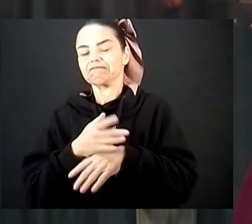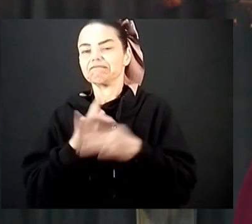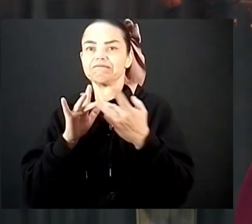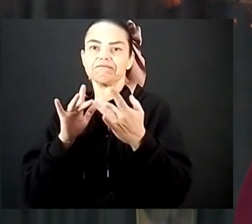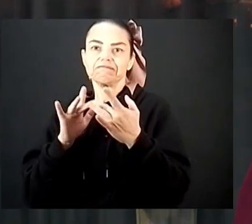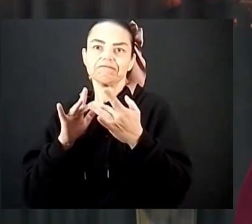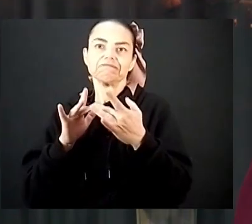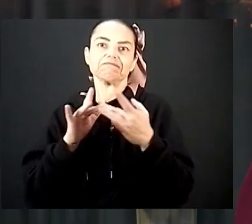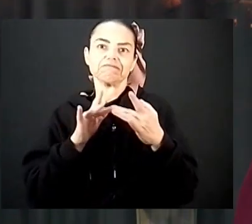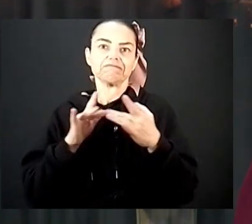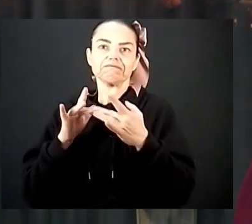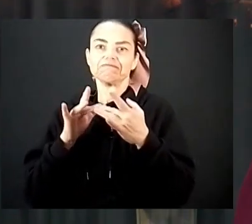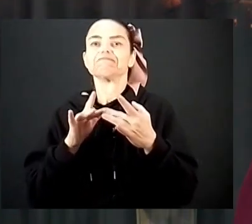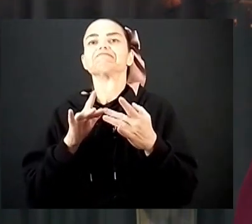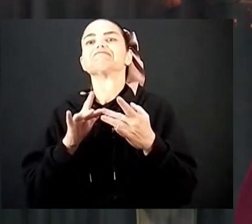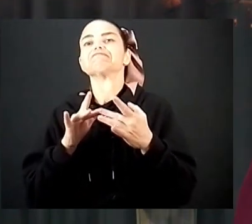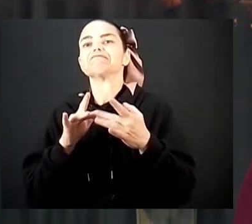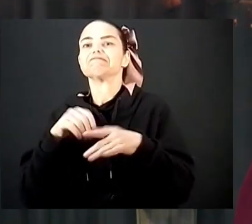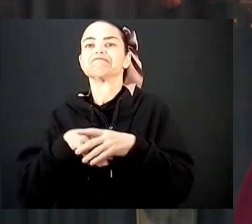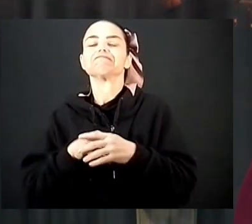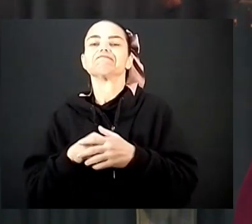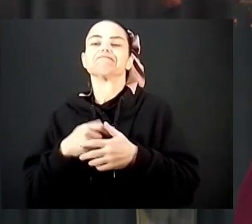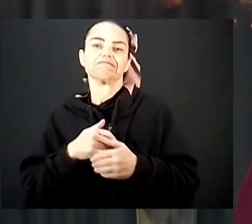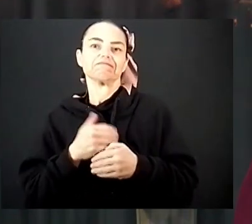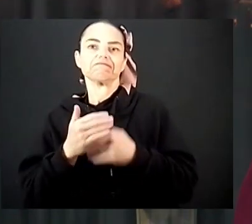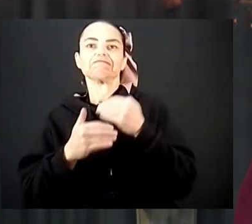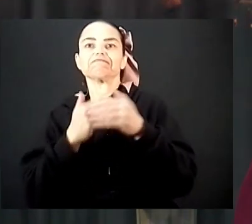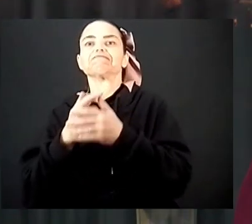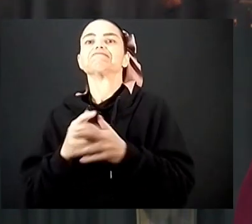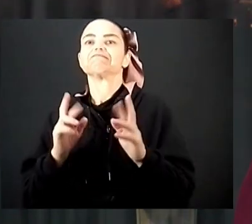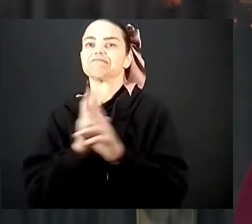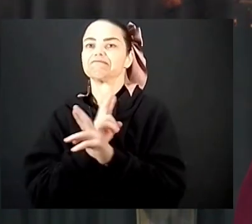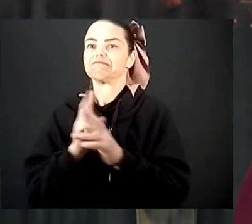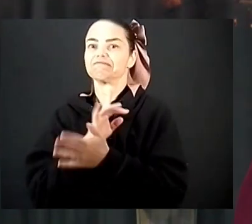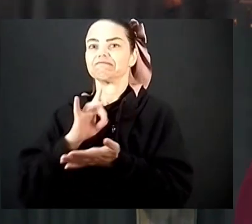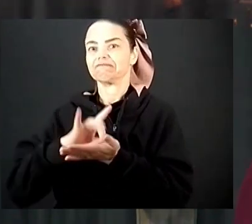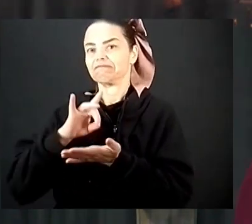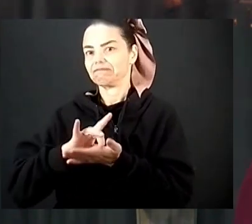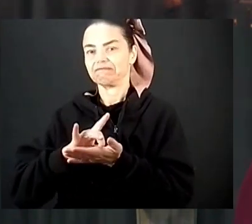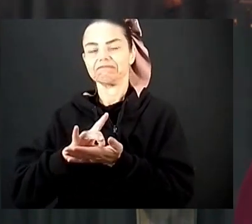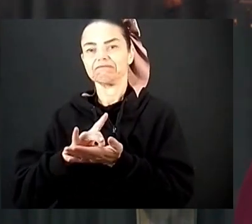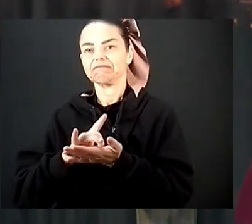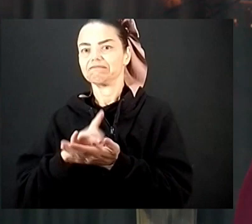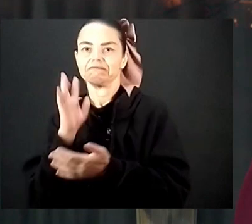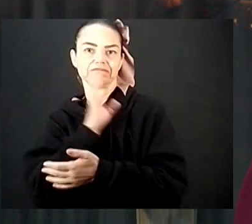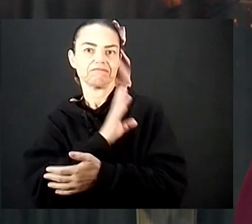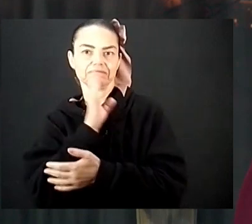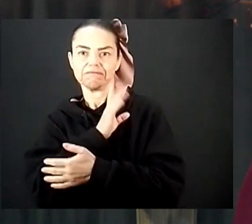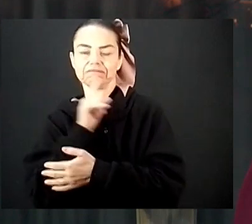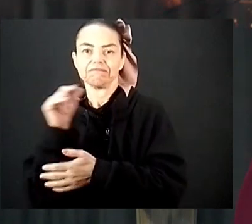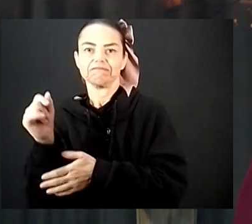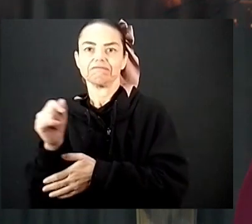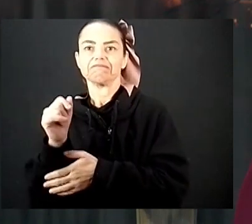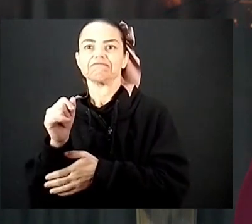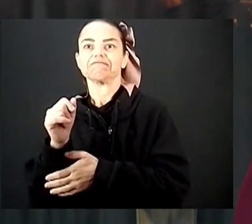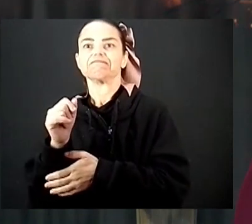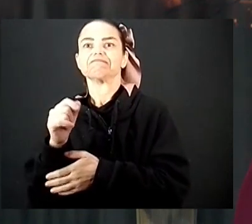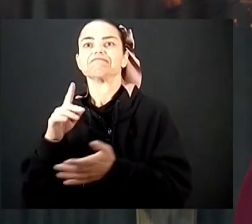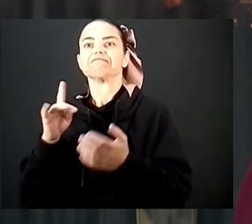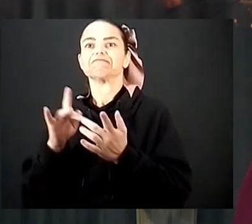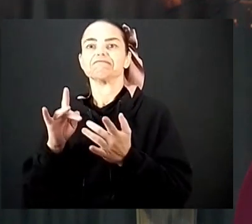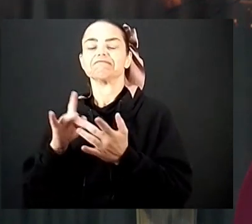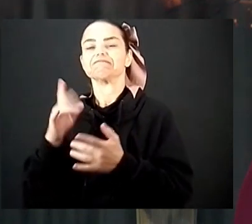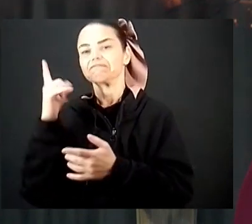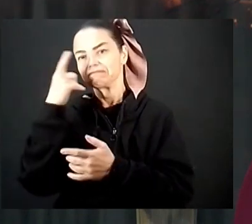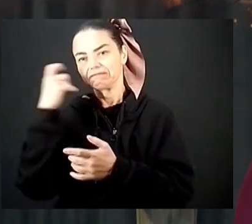questões internas, que foram geradas nesse relacionamento real e não ideal. Então eu saio do ideal para o real. E é interessante que no